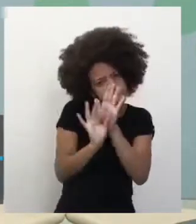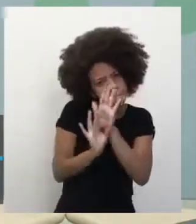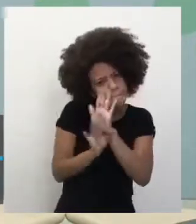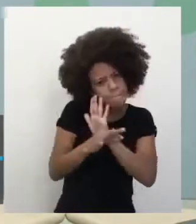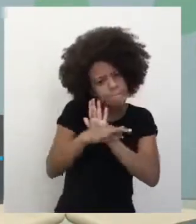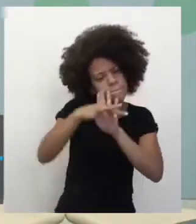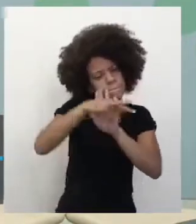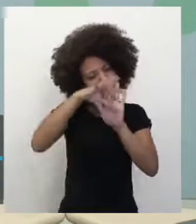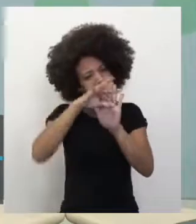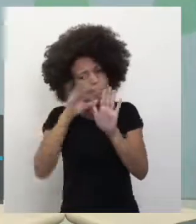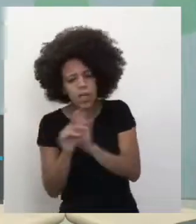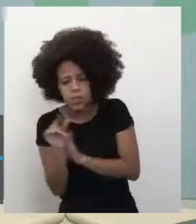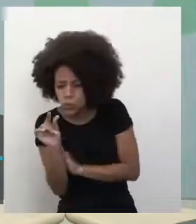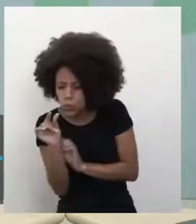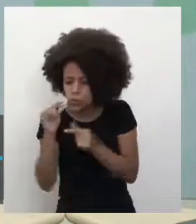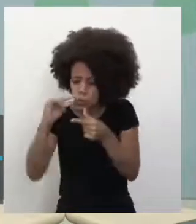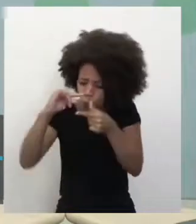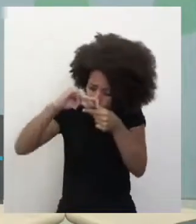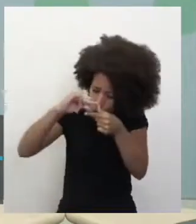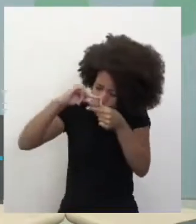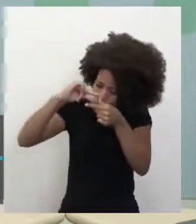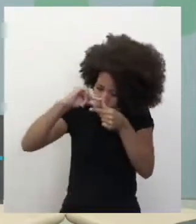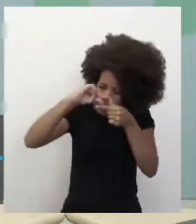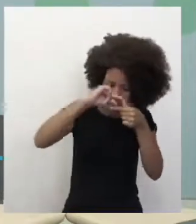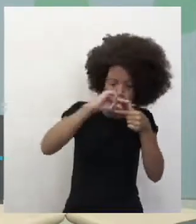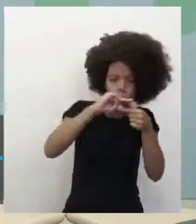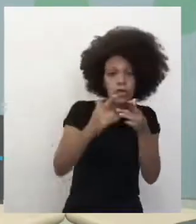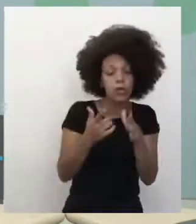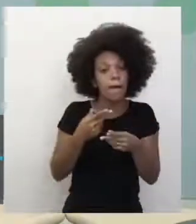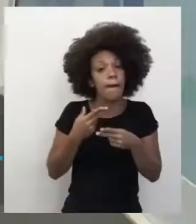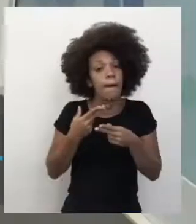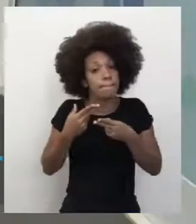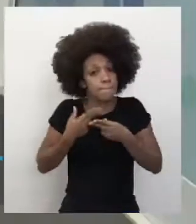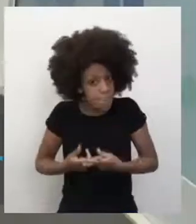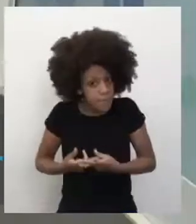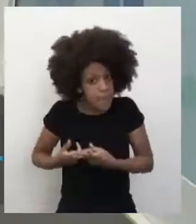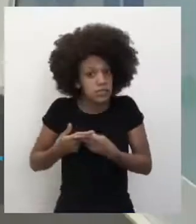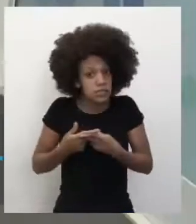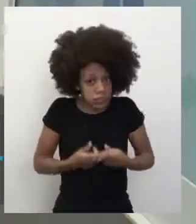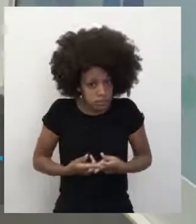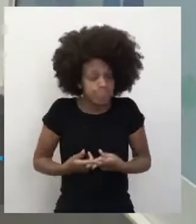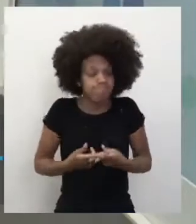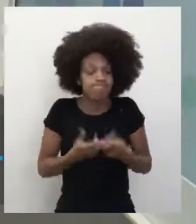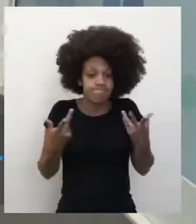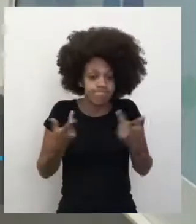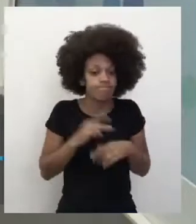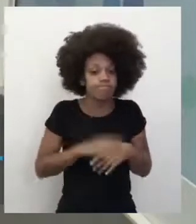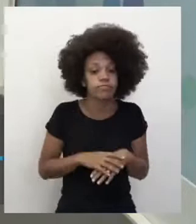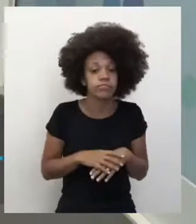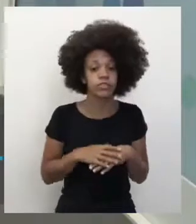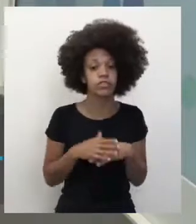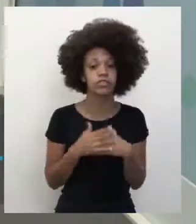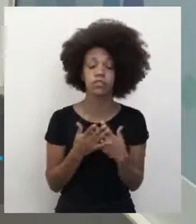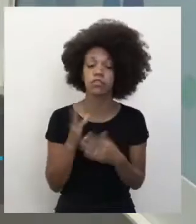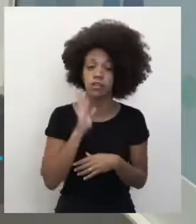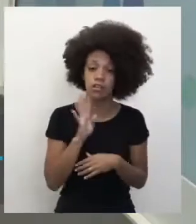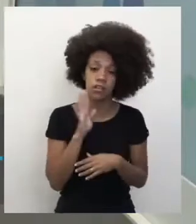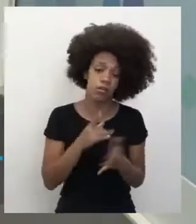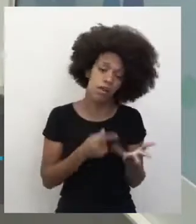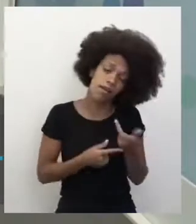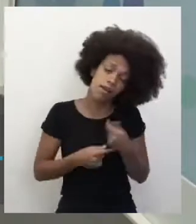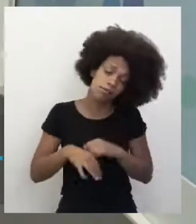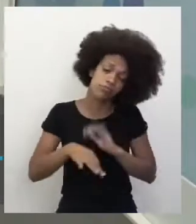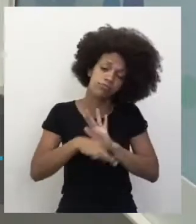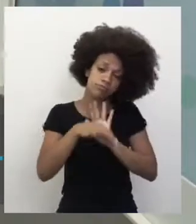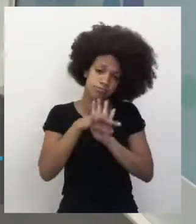bem pequenininho, então tem que ter uma paciência incrível, né, para fazer aquilo, né? São enormes, tem que ter ação, leva, sim, meses, é muito legal. É a arte do mosaico,